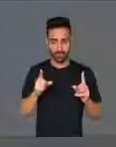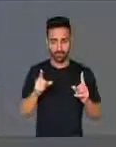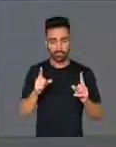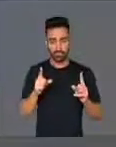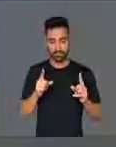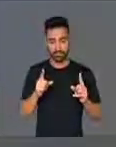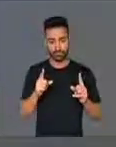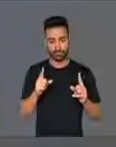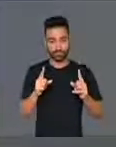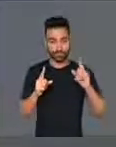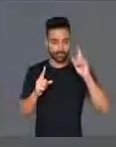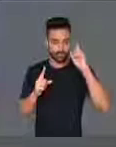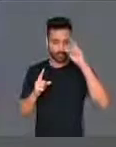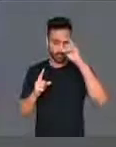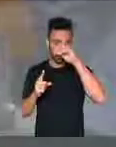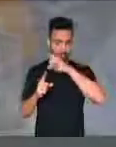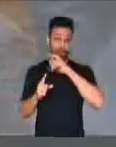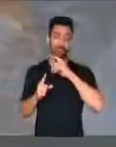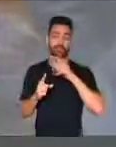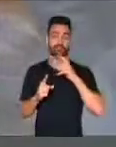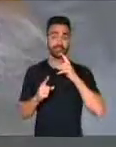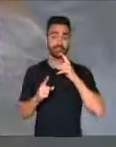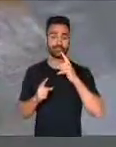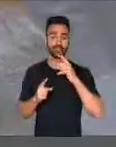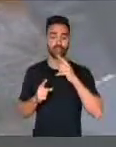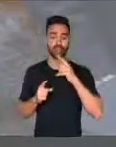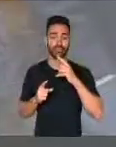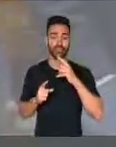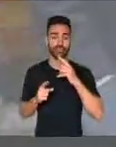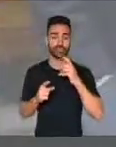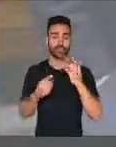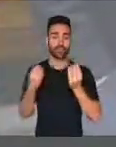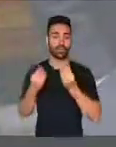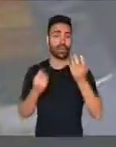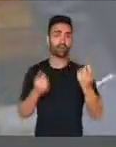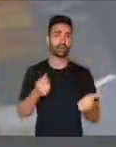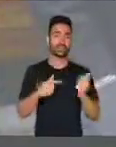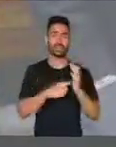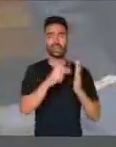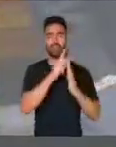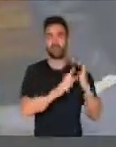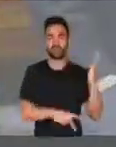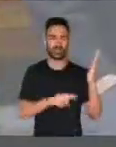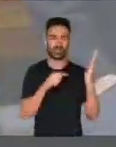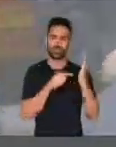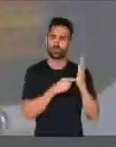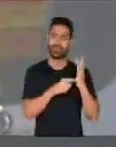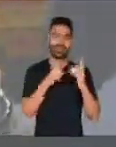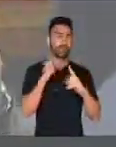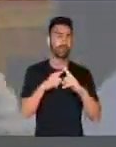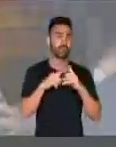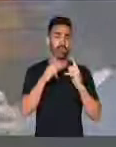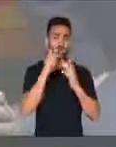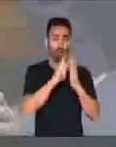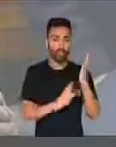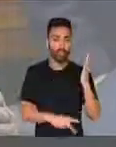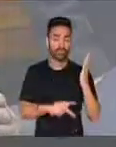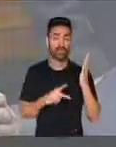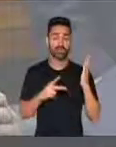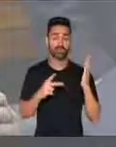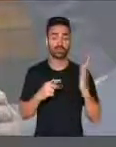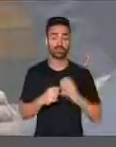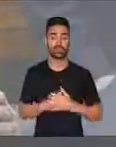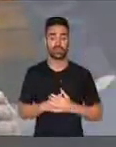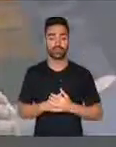muito difícil ter argumento a favor de um projeto que dá ao presidente